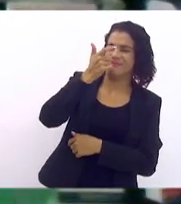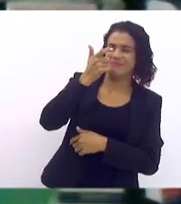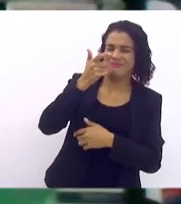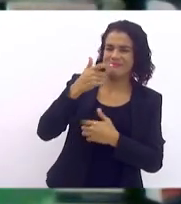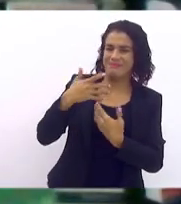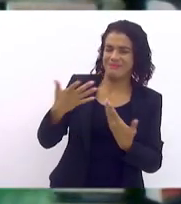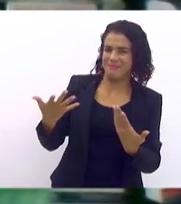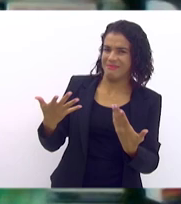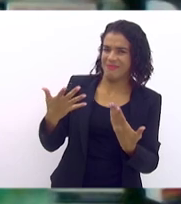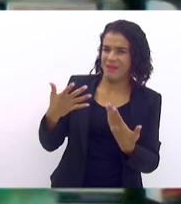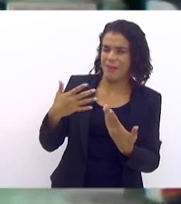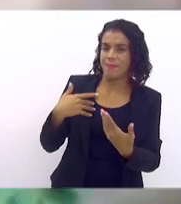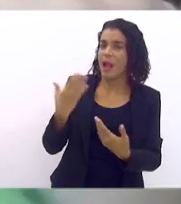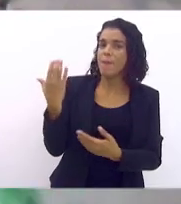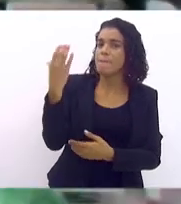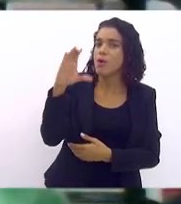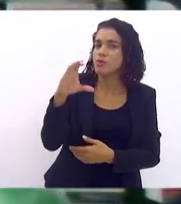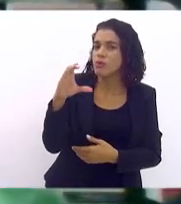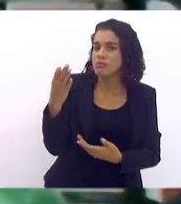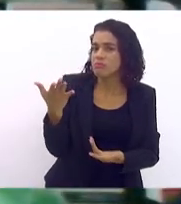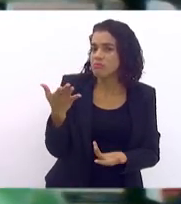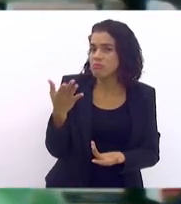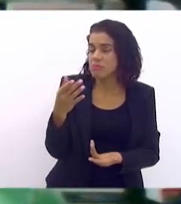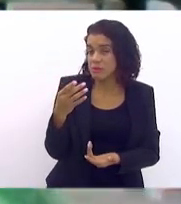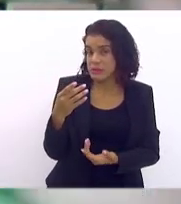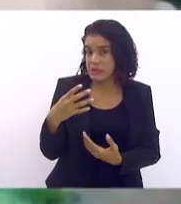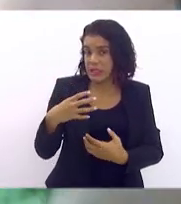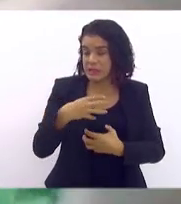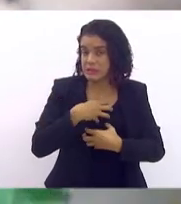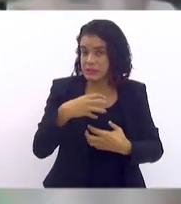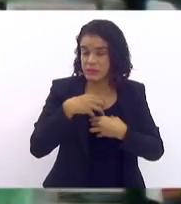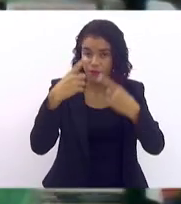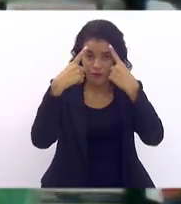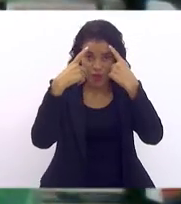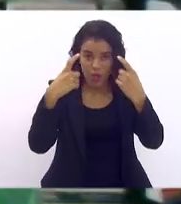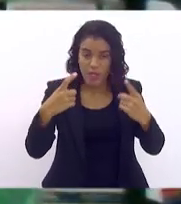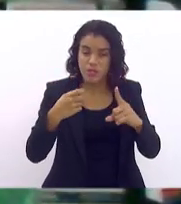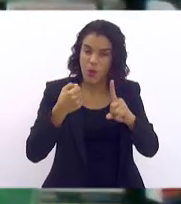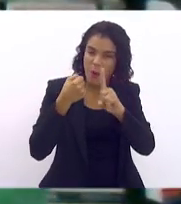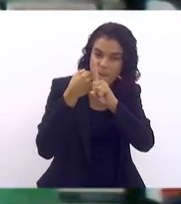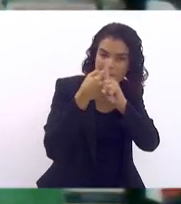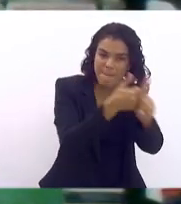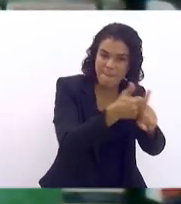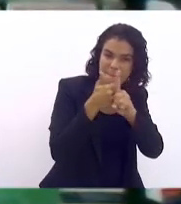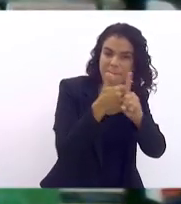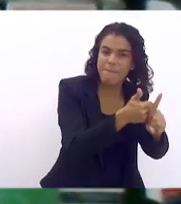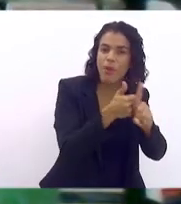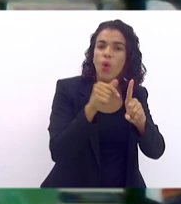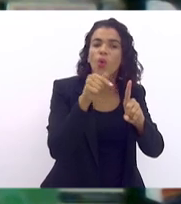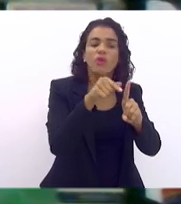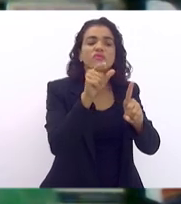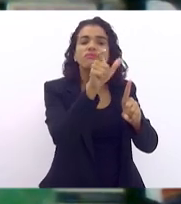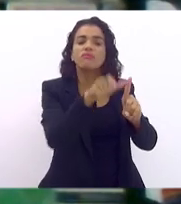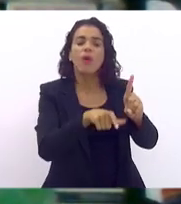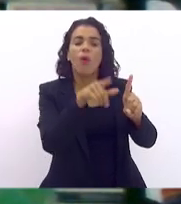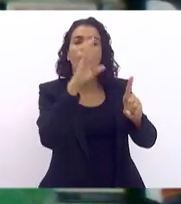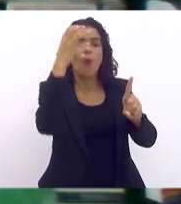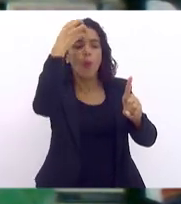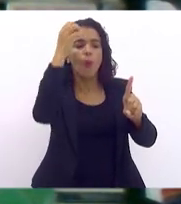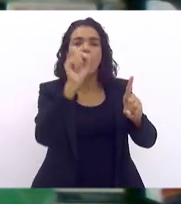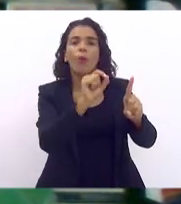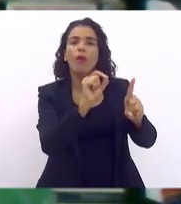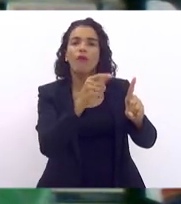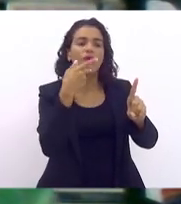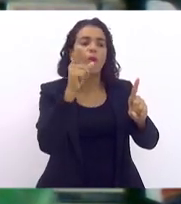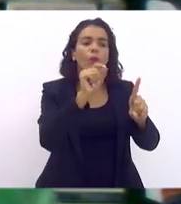que a mulher fez. Se ela sofreu uma violência ali, se ela sofreu uma perseguição, o que você fez? O que que você